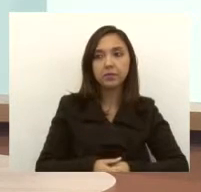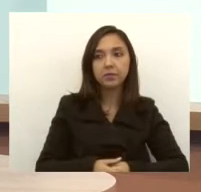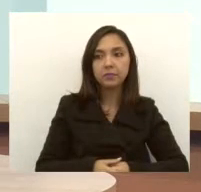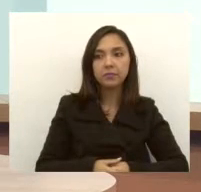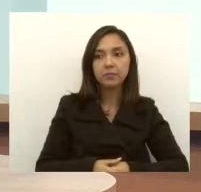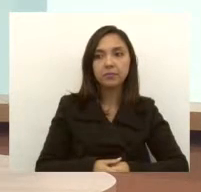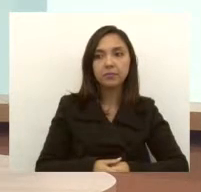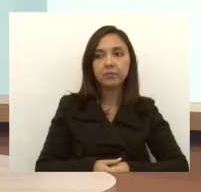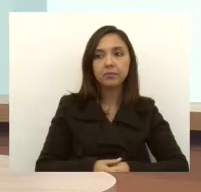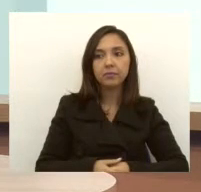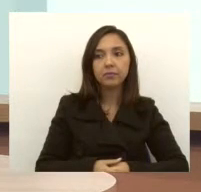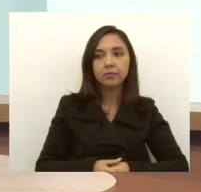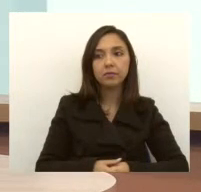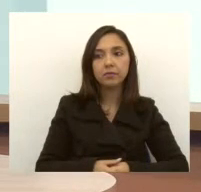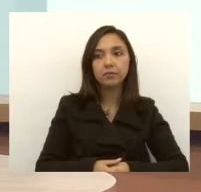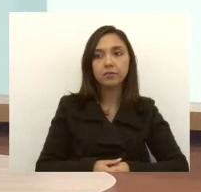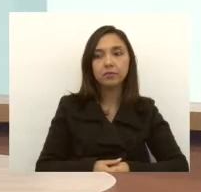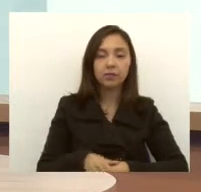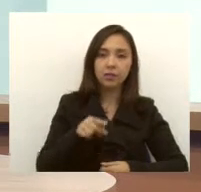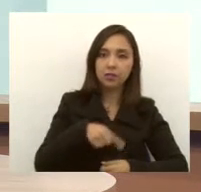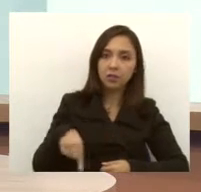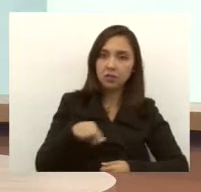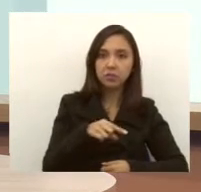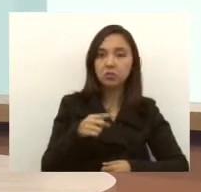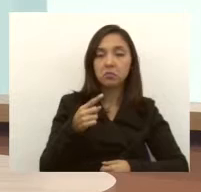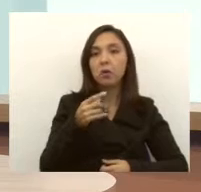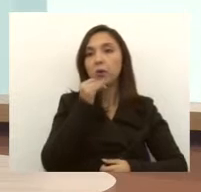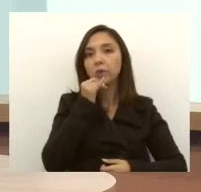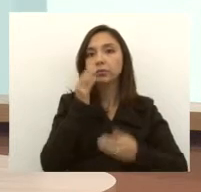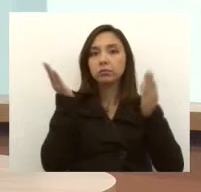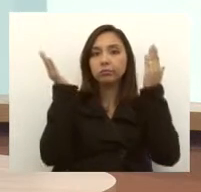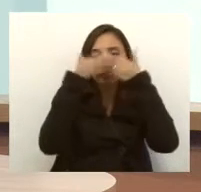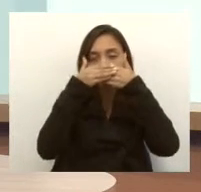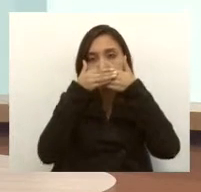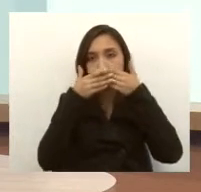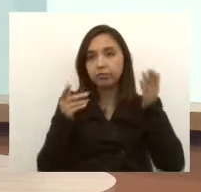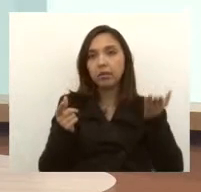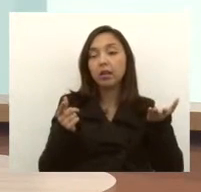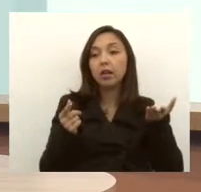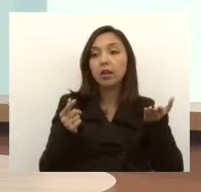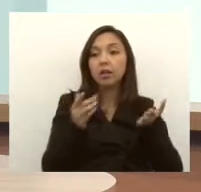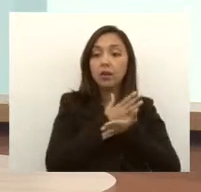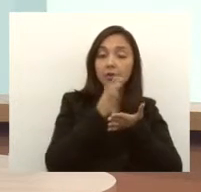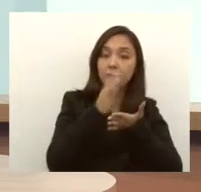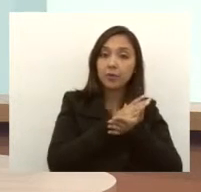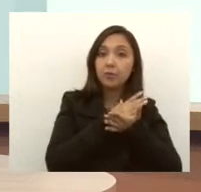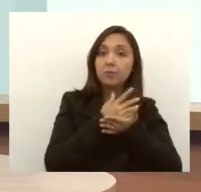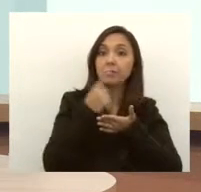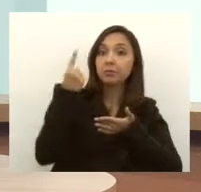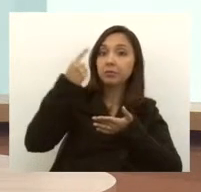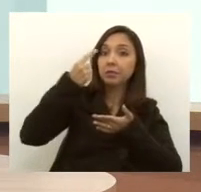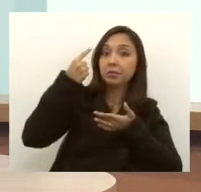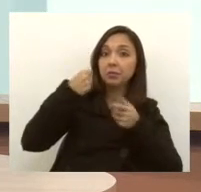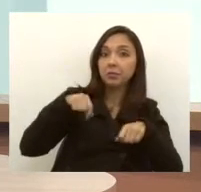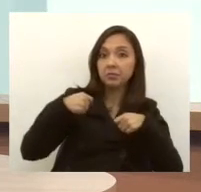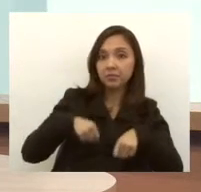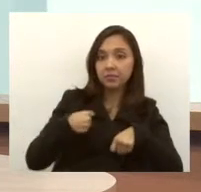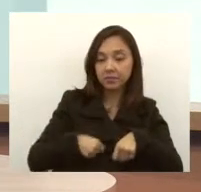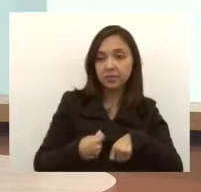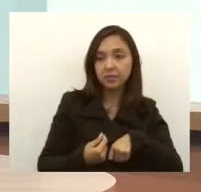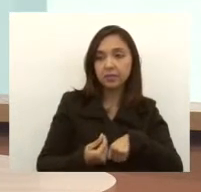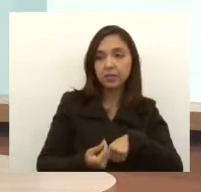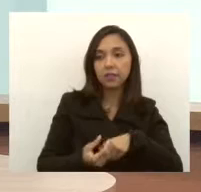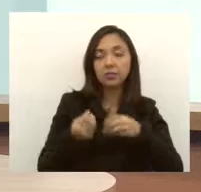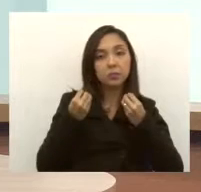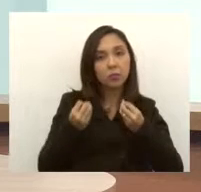não podemos, a gente não pode fechar os olhos para questões de primeira necessidade, vereador Gilvan.